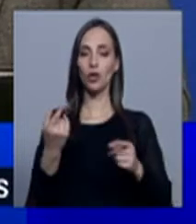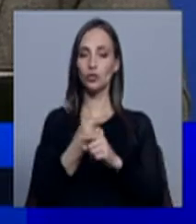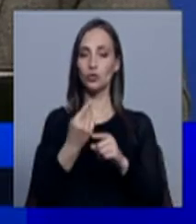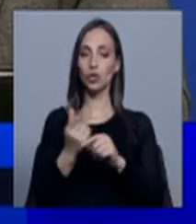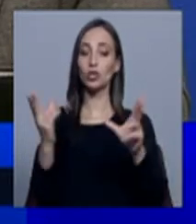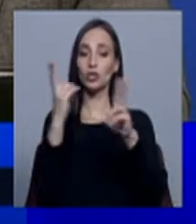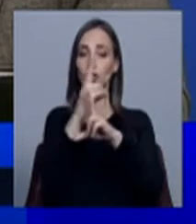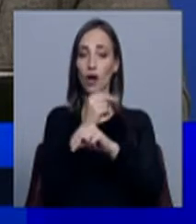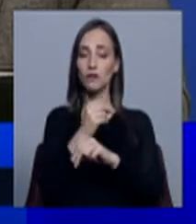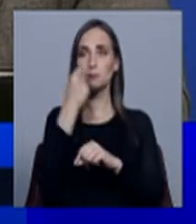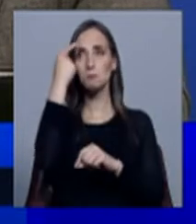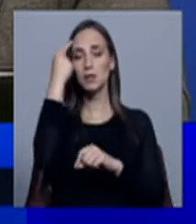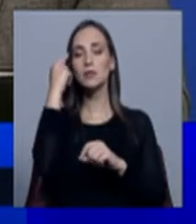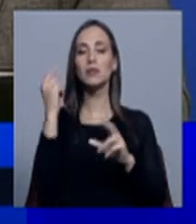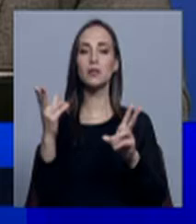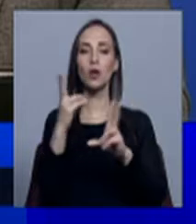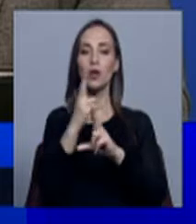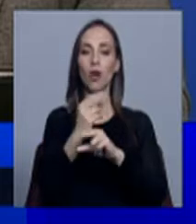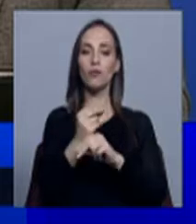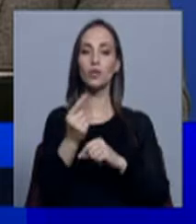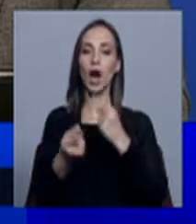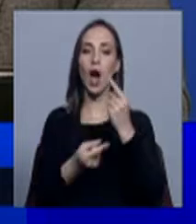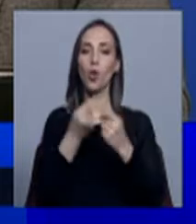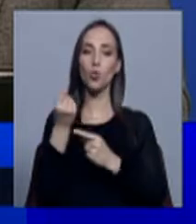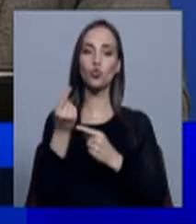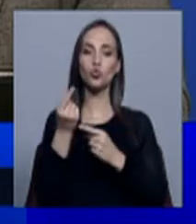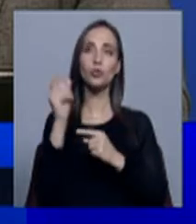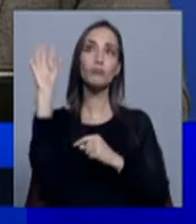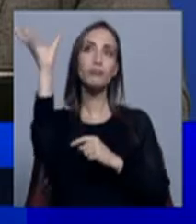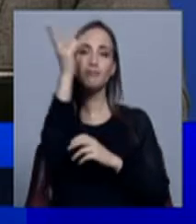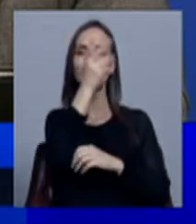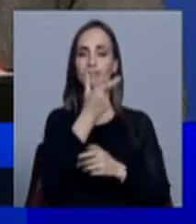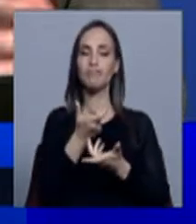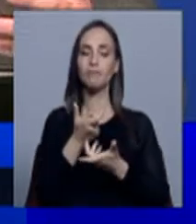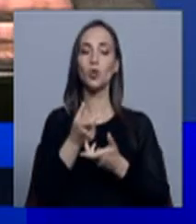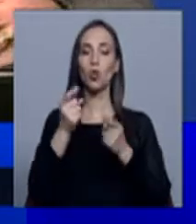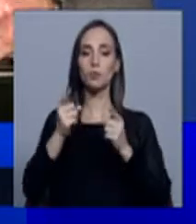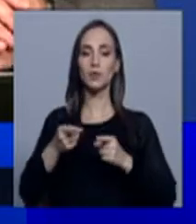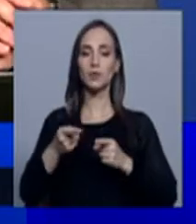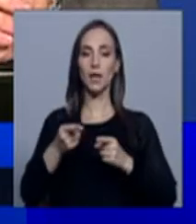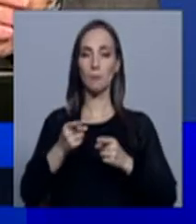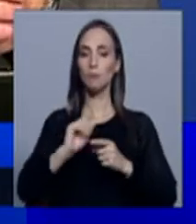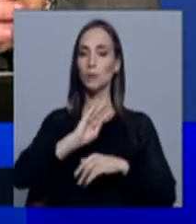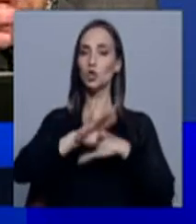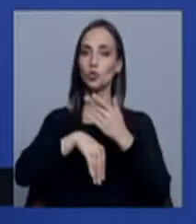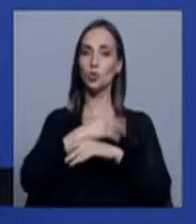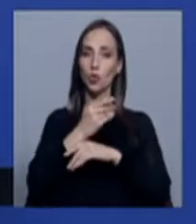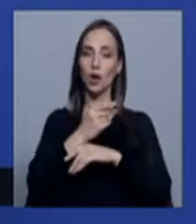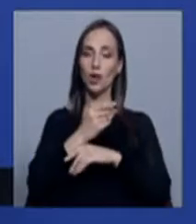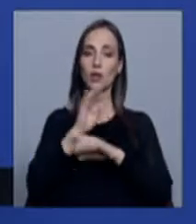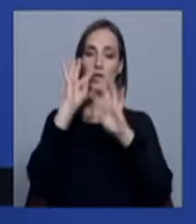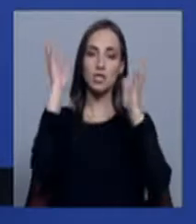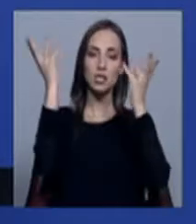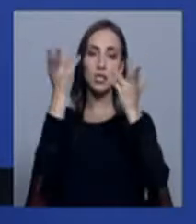novas especulações sobre, para já, alguns corpos celestes, não é? Vamos começar por aí. Vamos começar por um sortido do Sistema Solar e começamos logo aqui